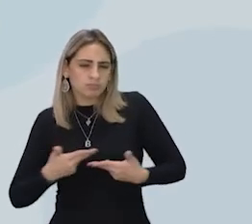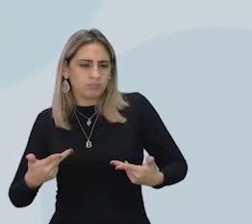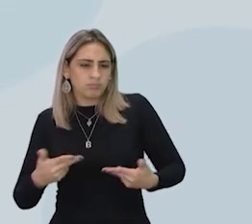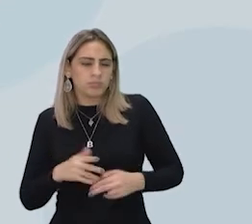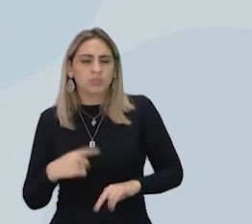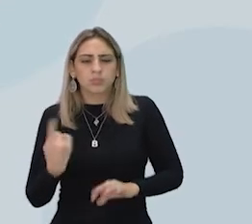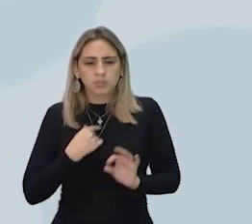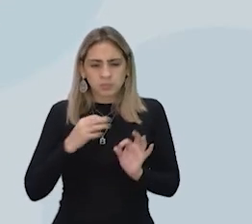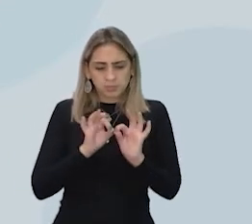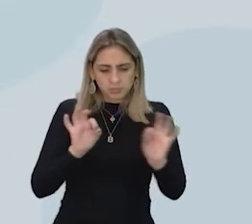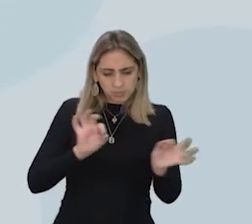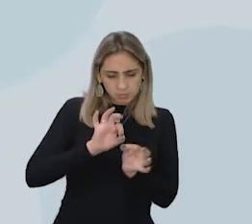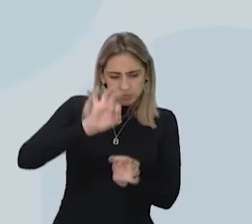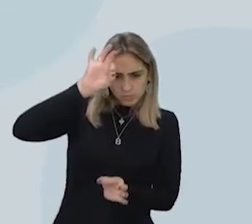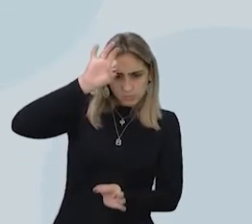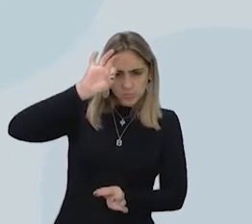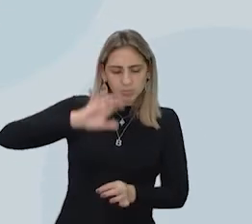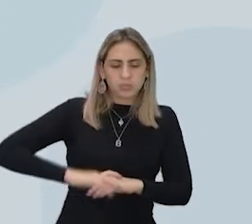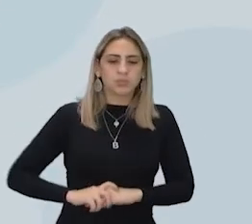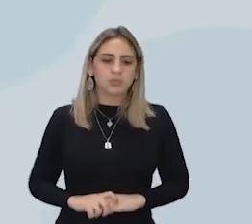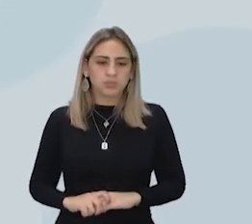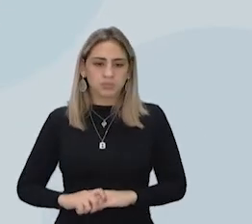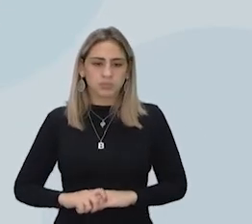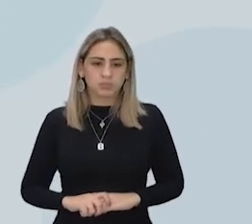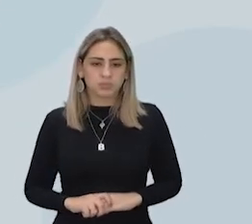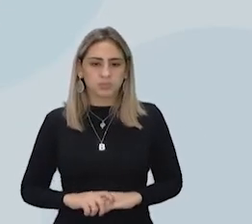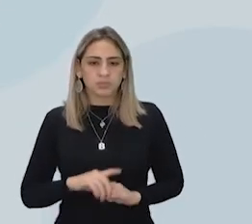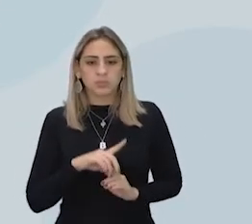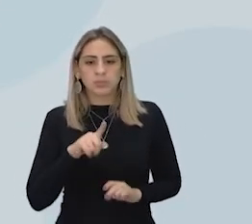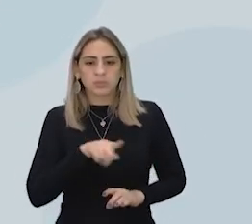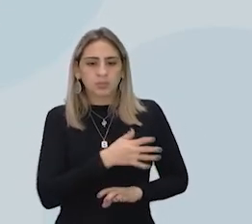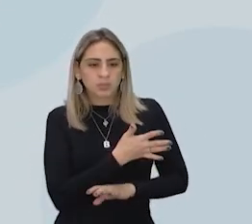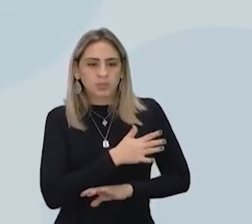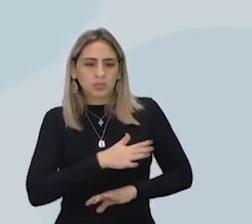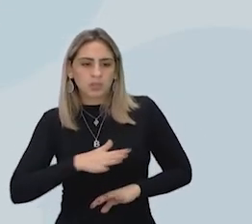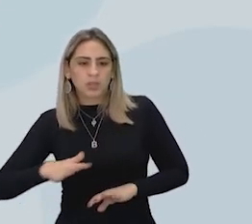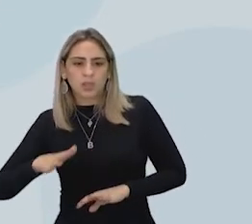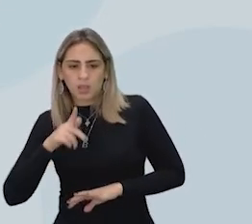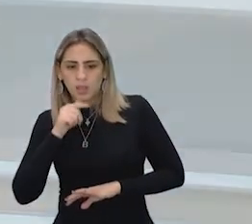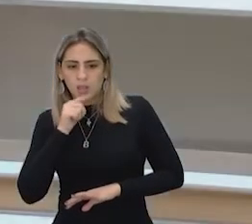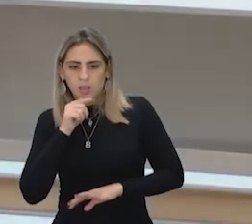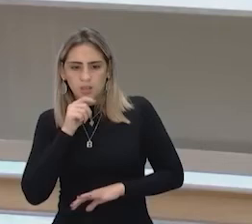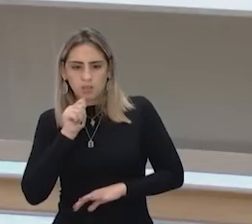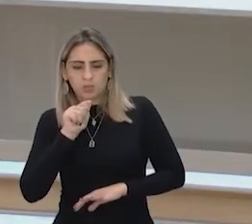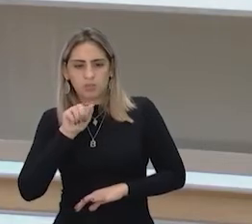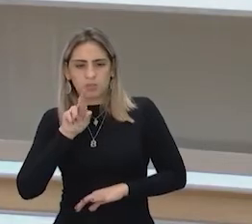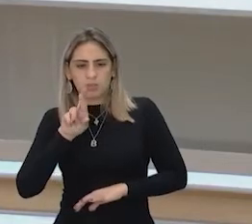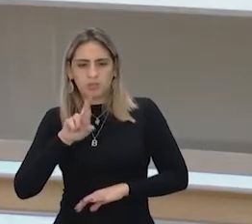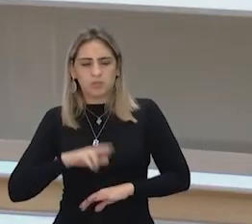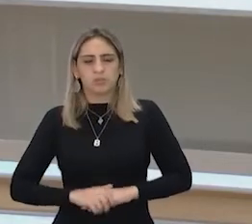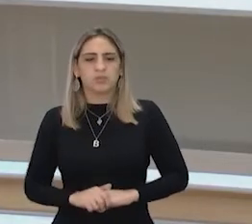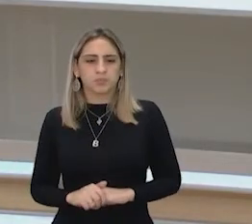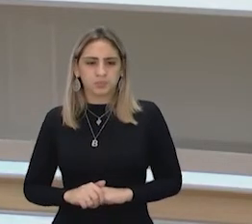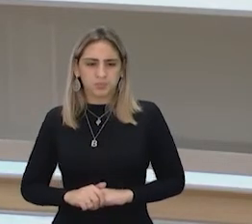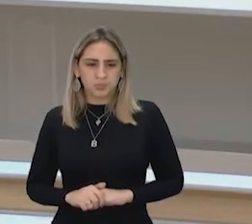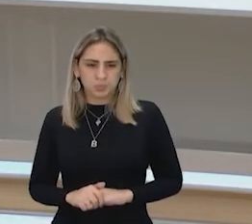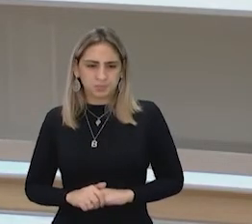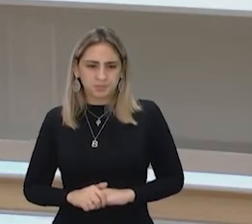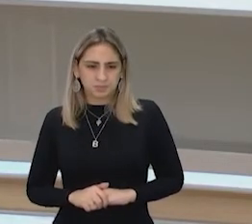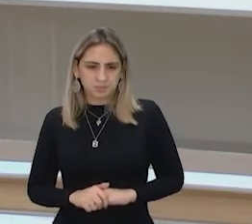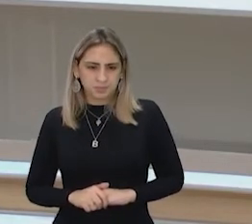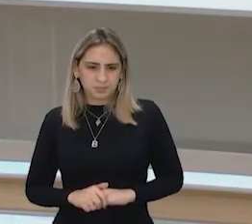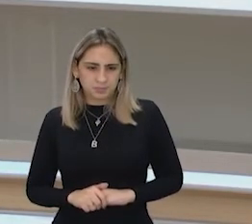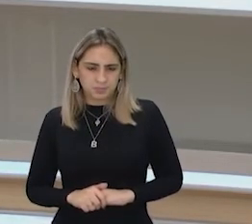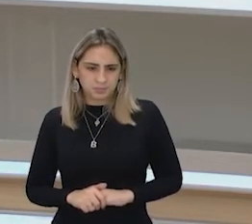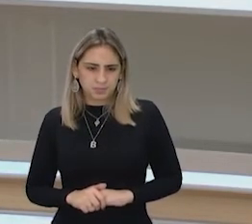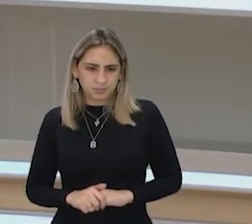altura, a gente vai pensar assim, tudo que está no nível do mar vai ser a altura zero. Para cima, a altura positiva, para baixo já vai ser o